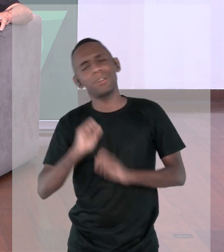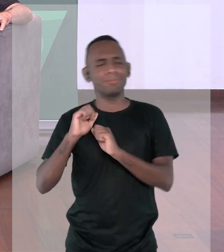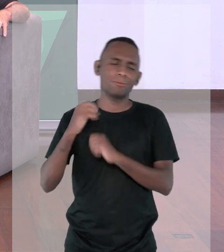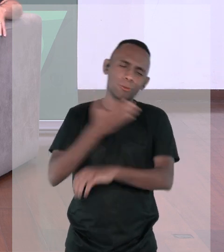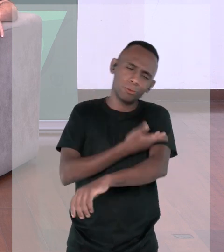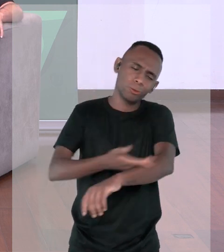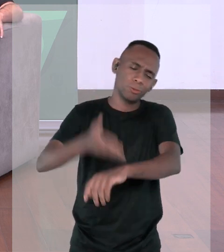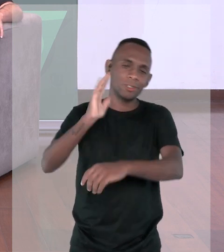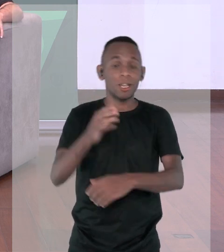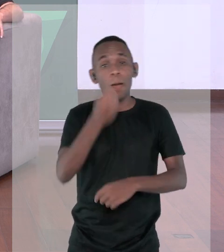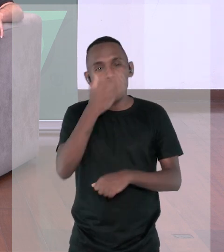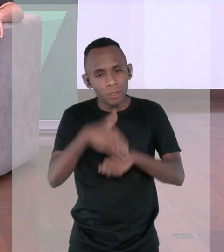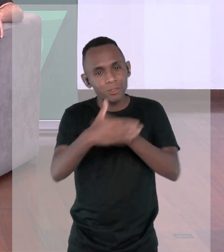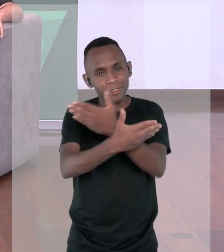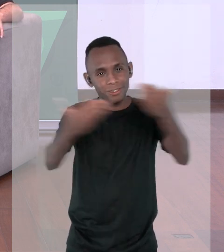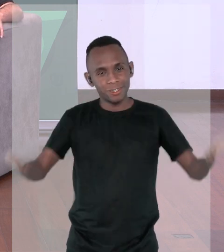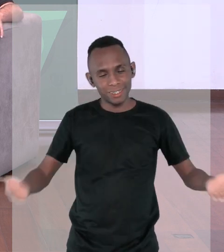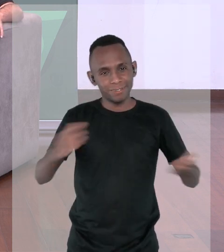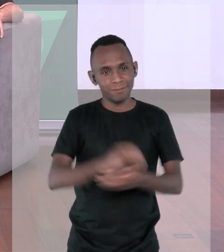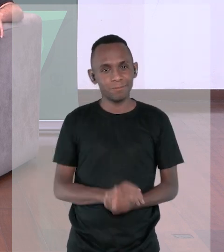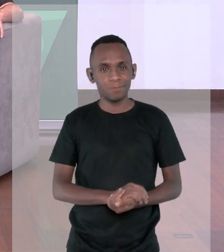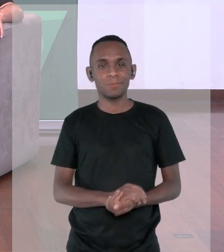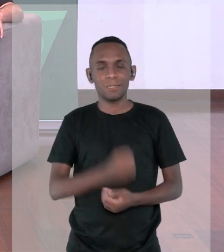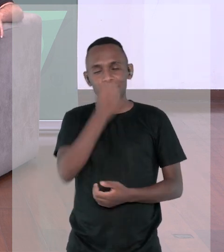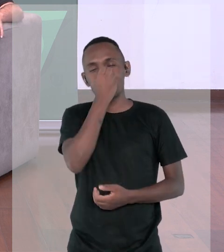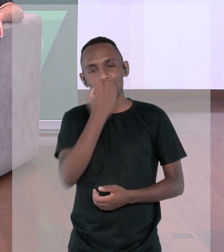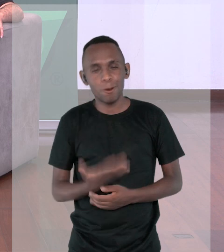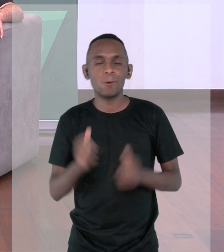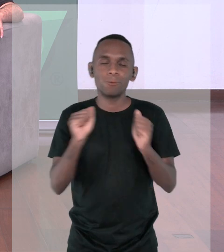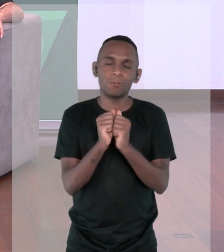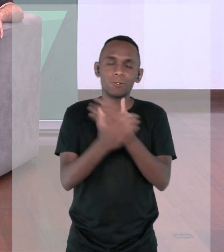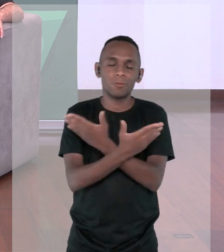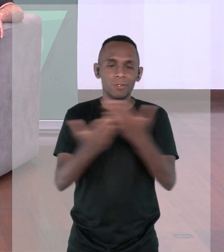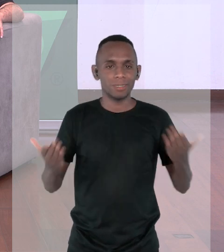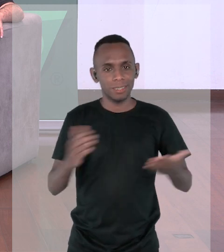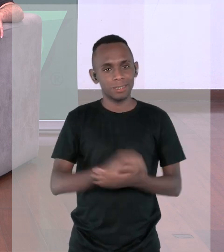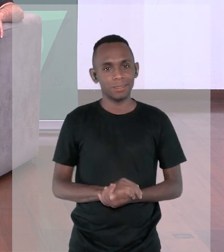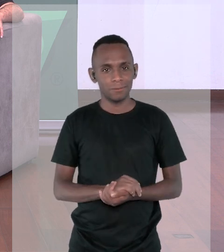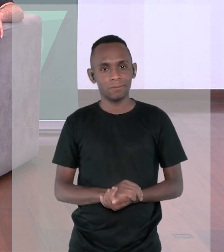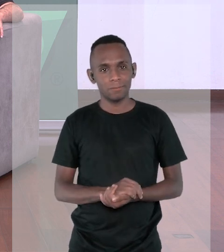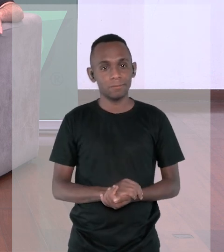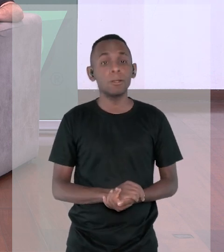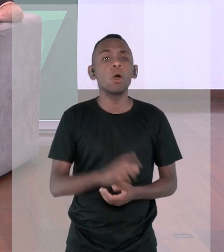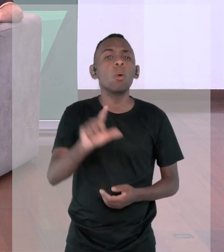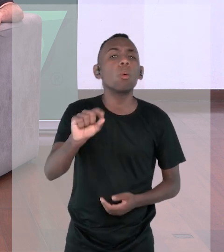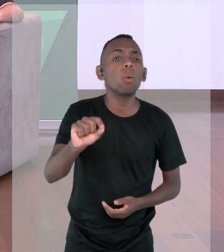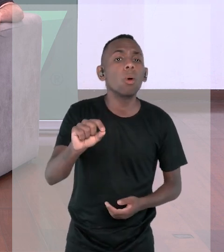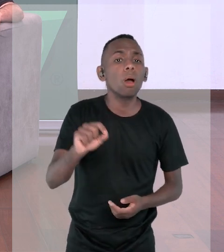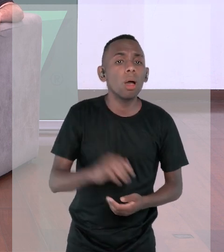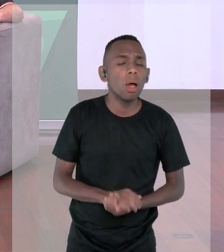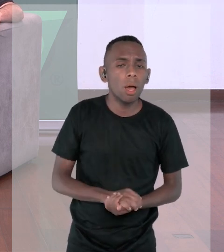tradição. Boa noite, gente. Muito bom estar com vocês. Como é que é,